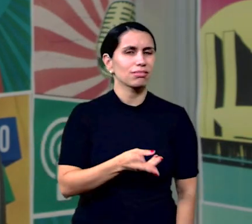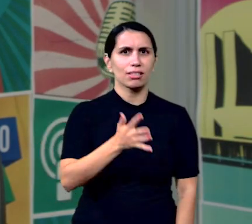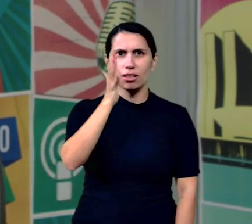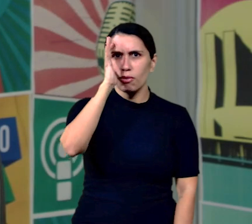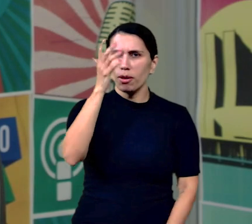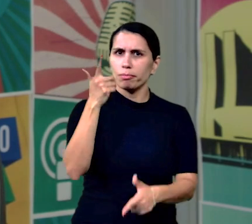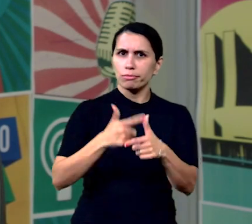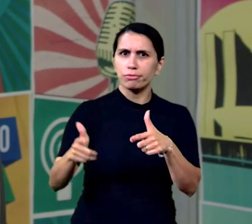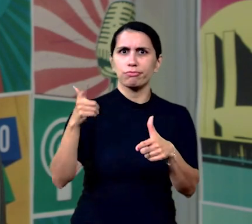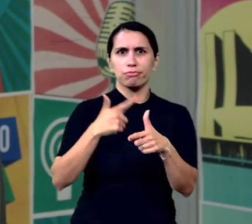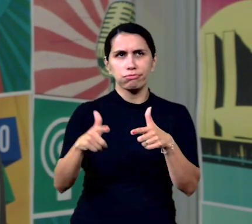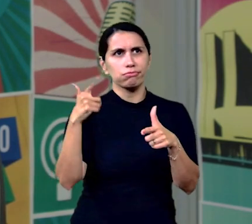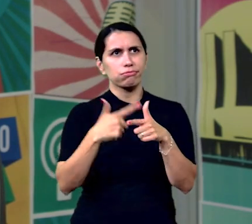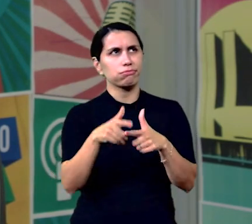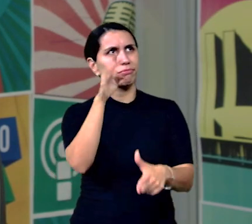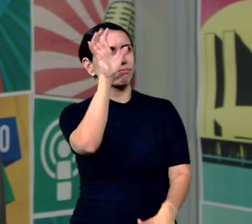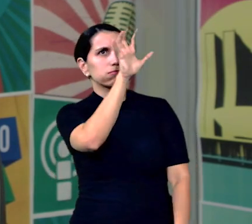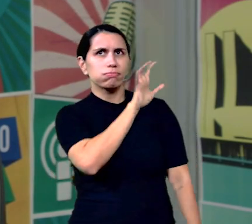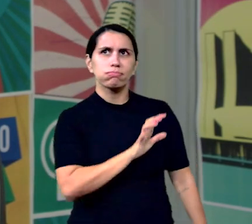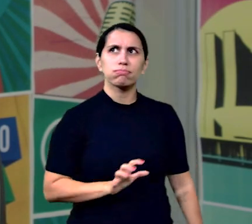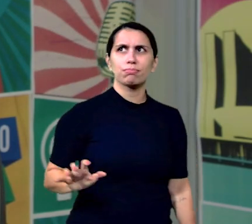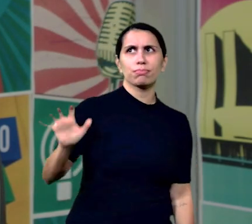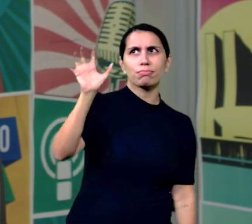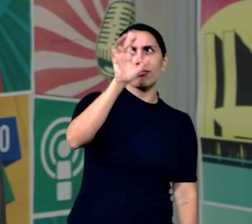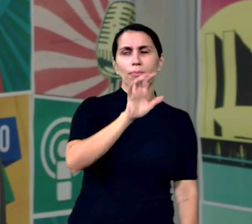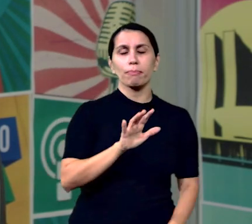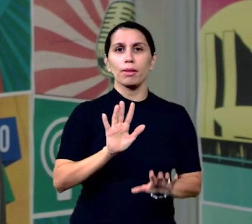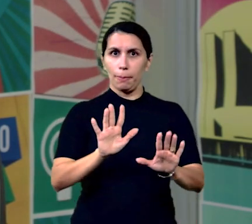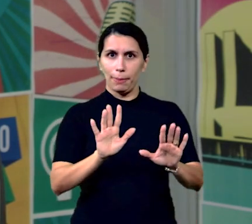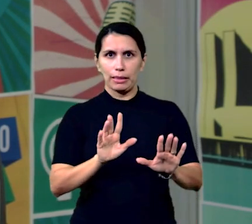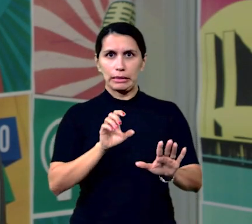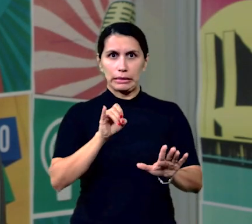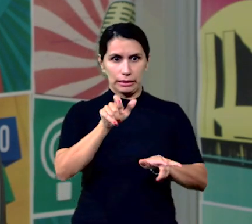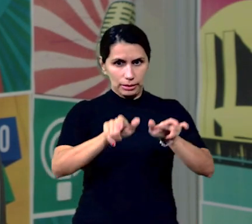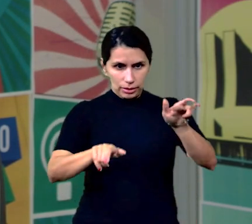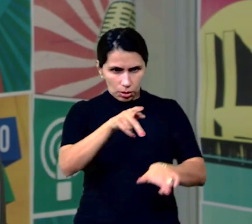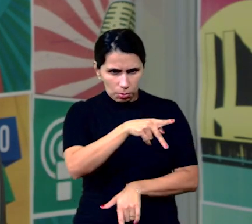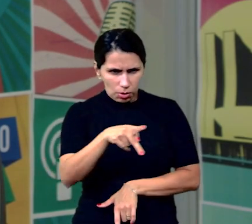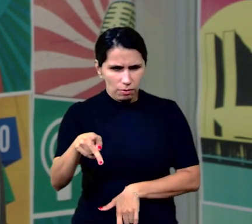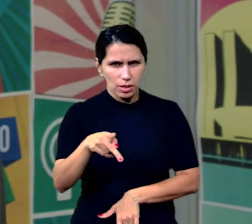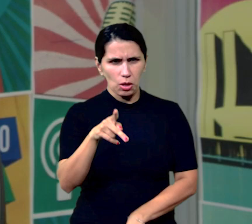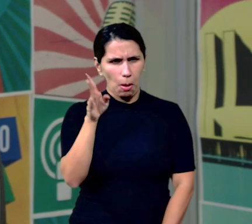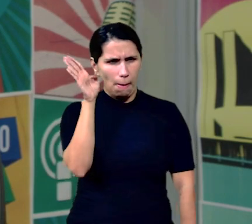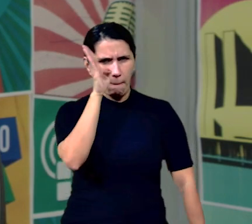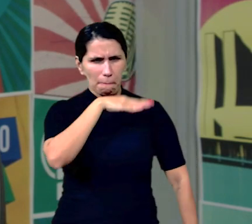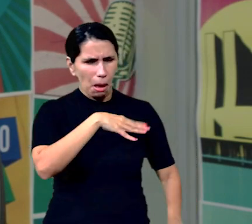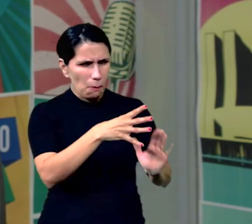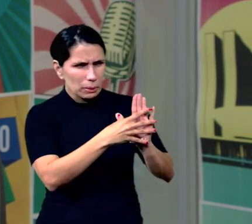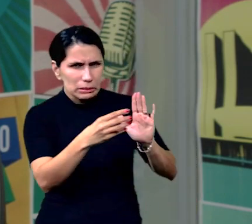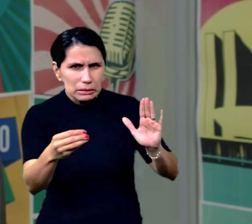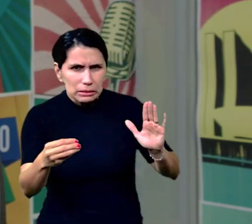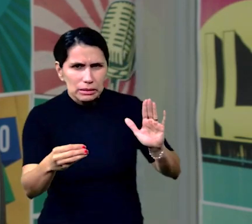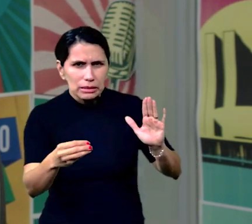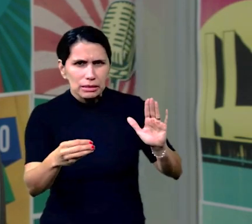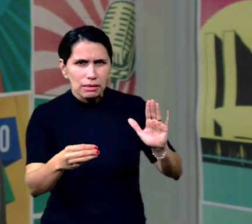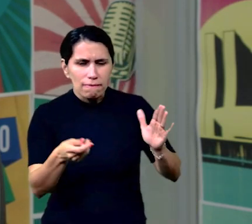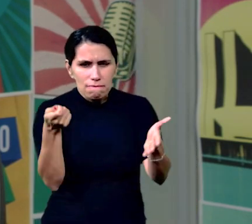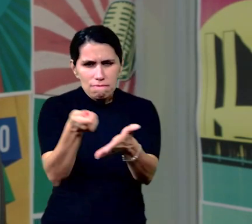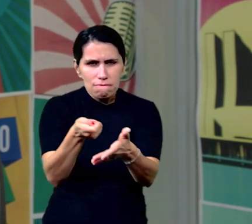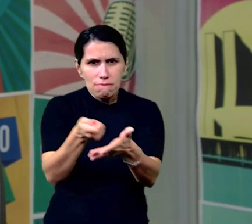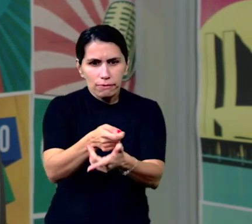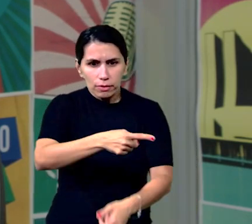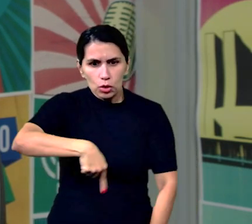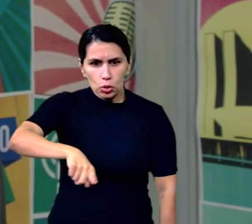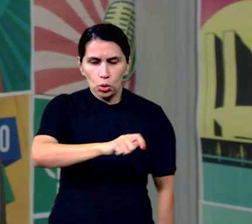Brasil". Mas, de fato, né, se colegas estão dando um mau exemplo, né, forçando seus alunos a rezar,